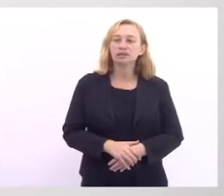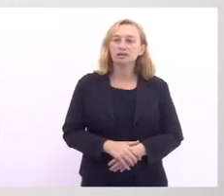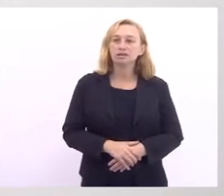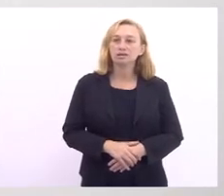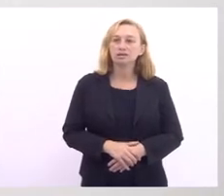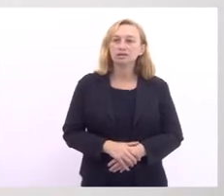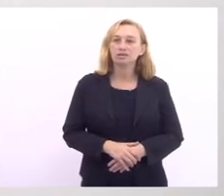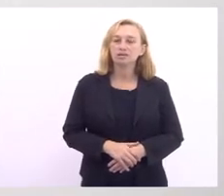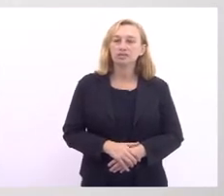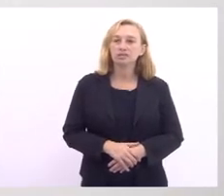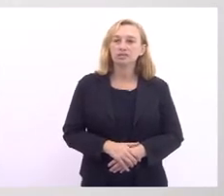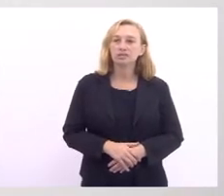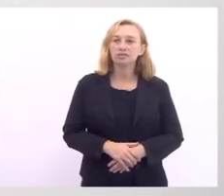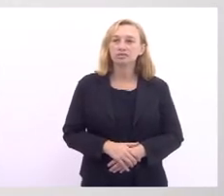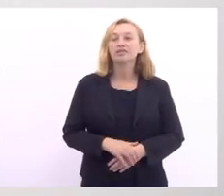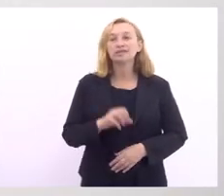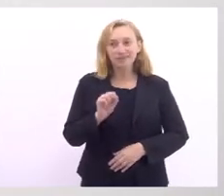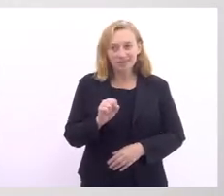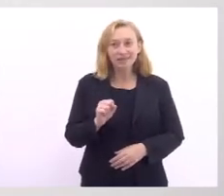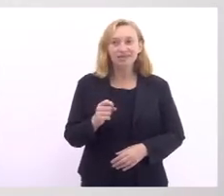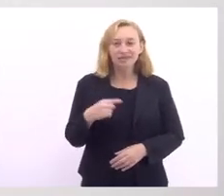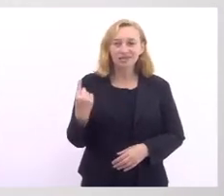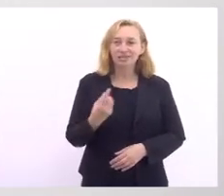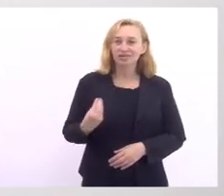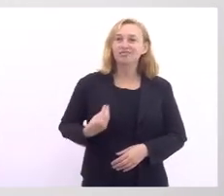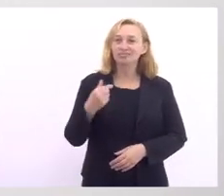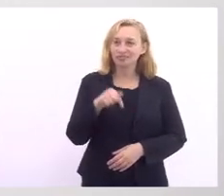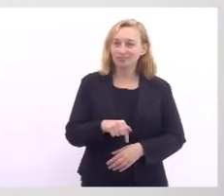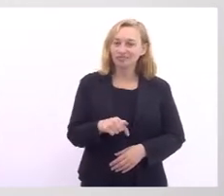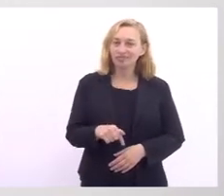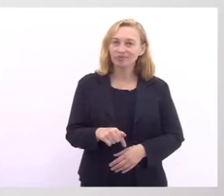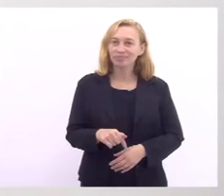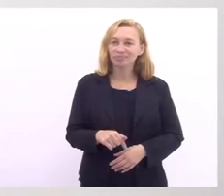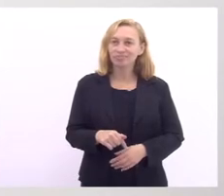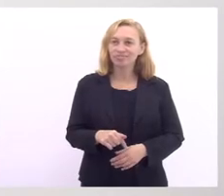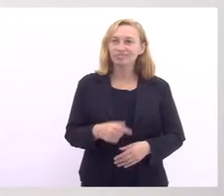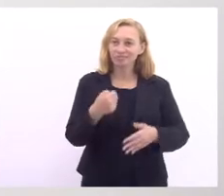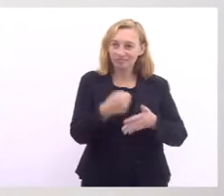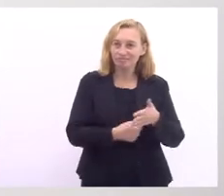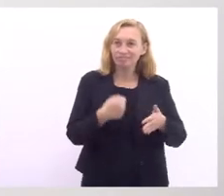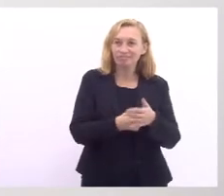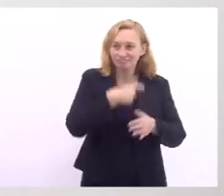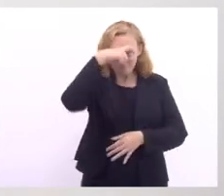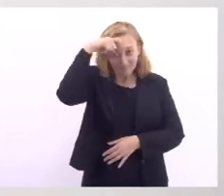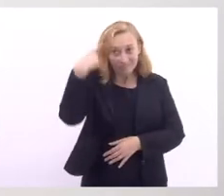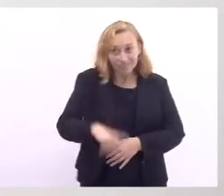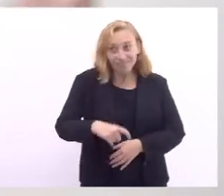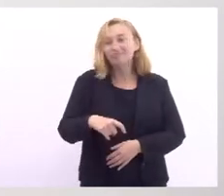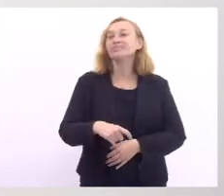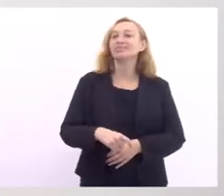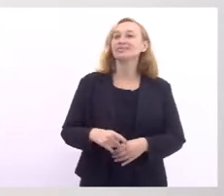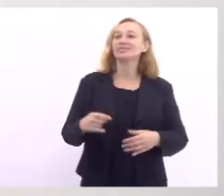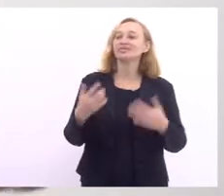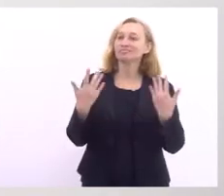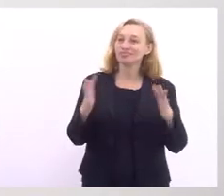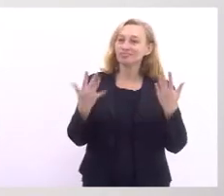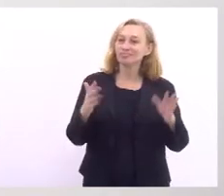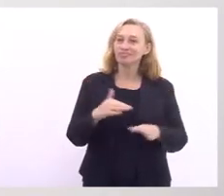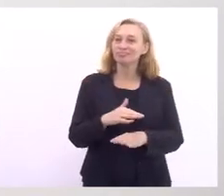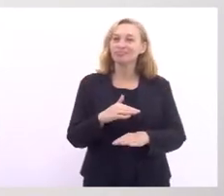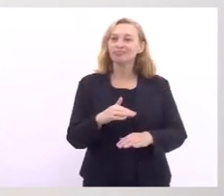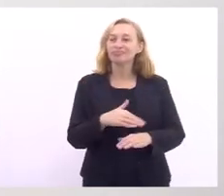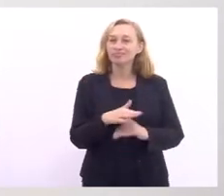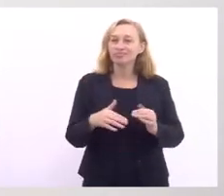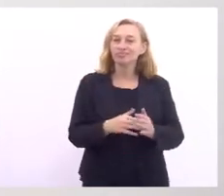modéstia à parte para dizer que sim assim estamos aqui é a partir de muitos forma de trabalho e enfim saudar também é que